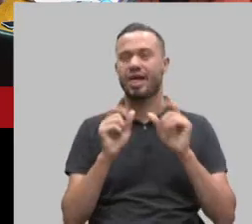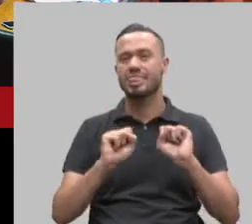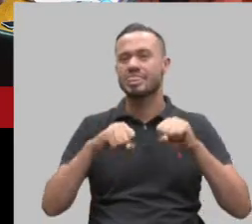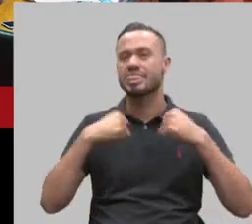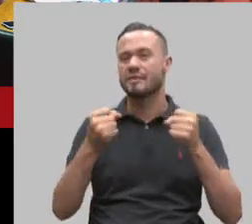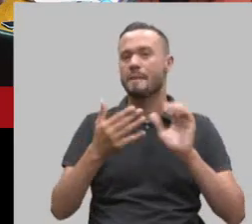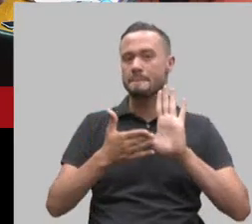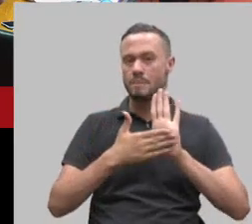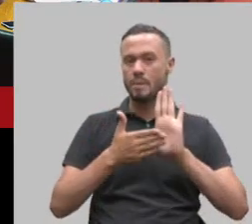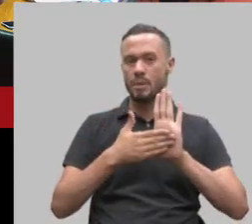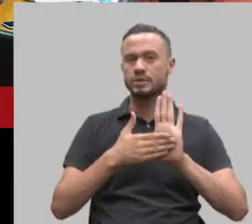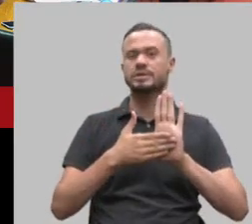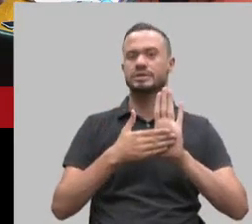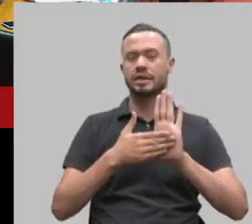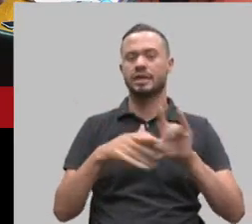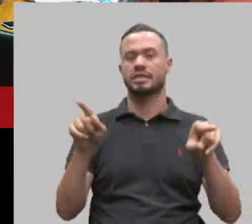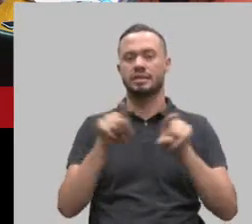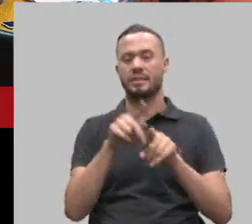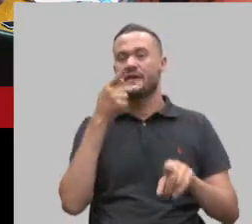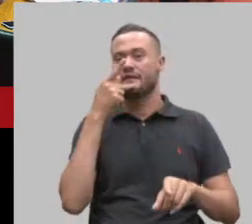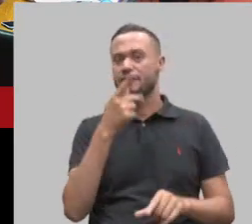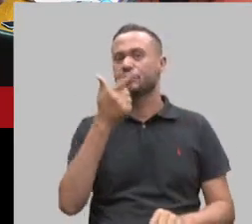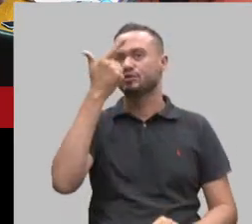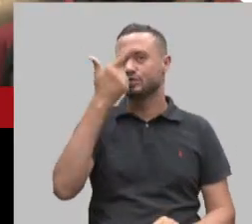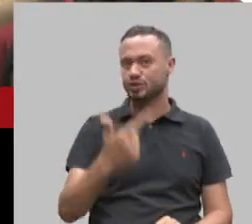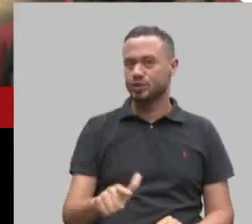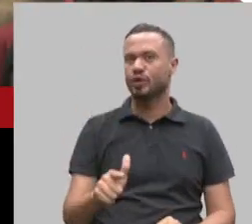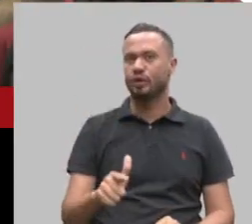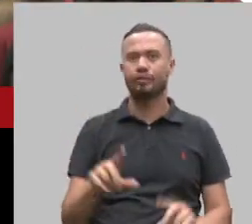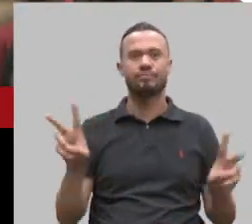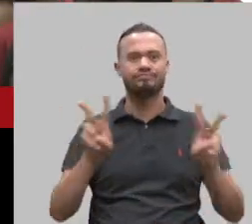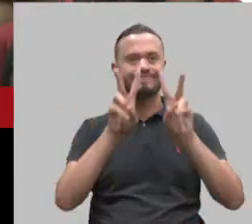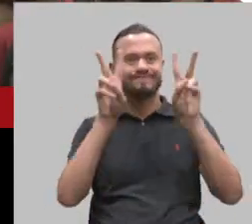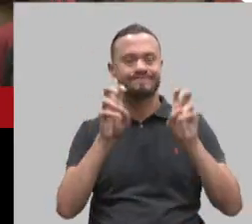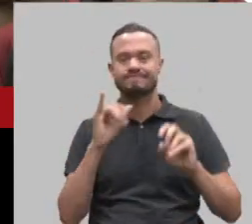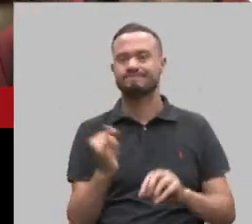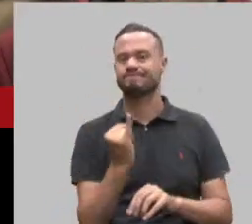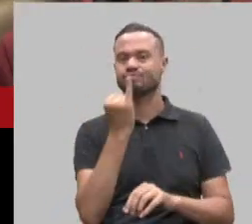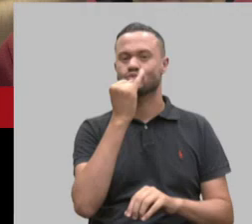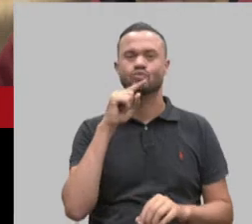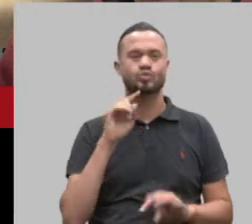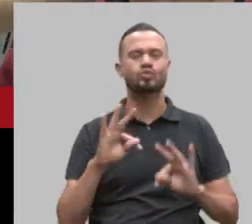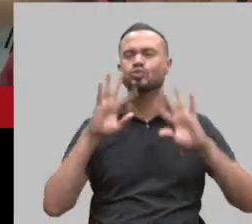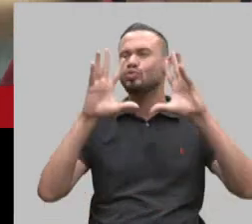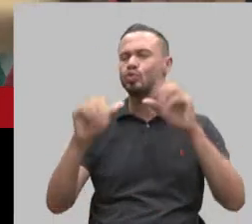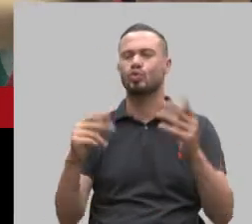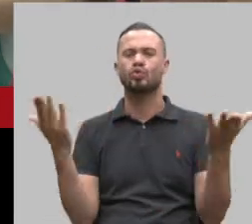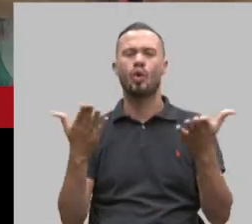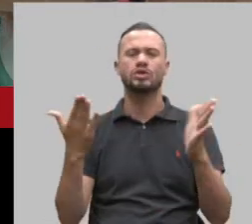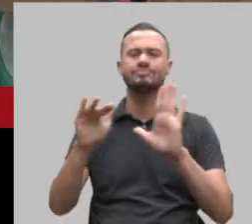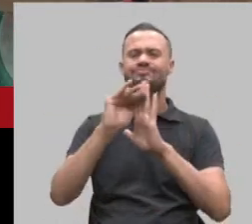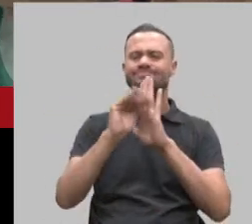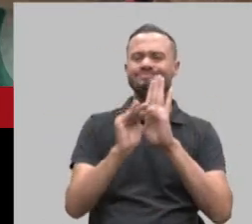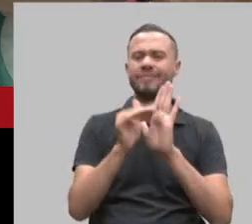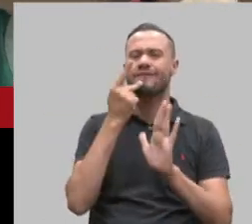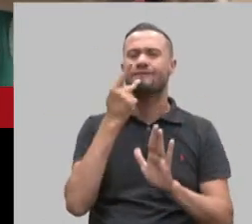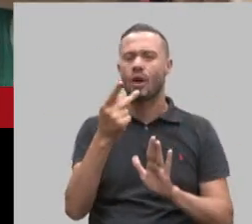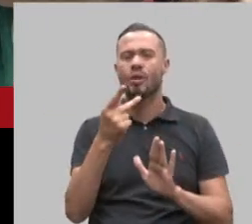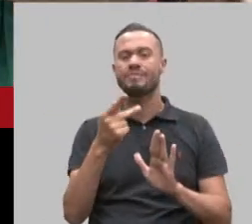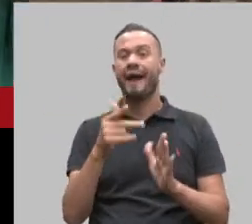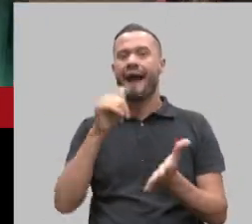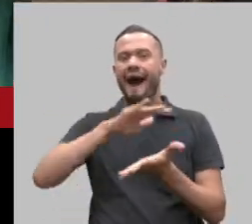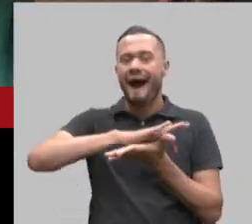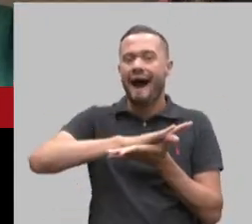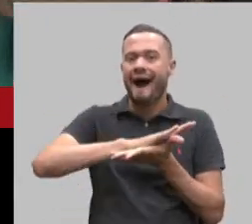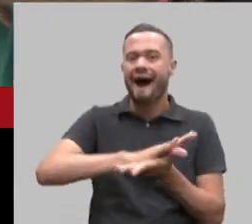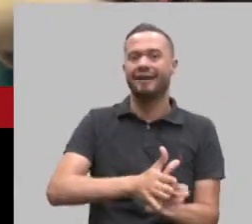proposta reforçando o que já foi dito né é uma temática muito importante todas essas que tá Nessa proposta a questão do racismo é algo que marca